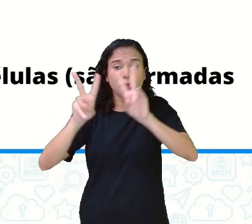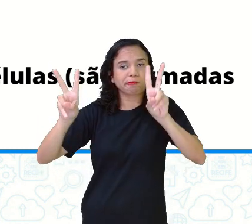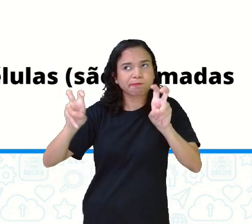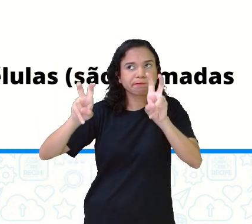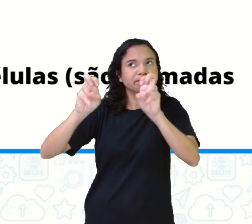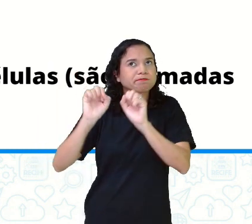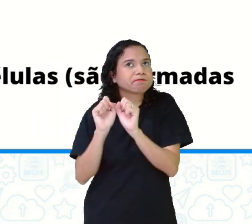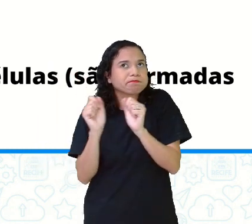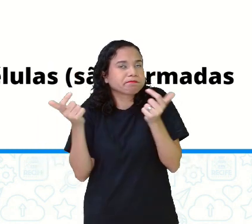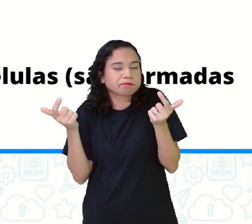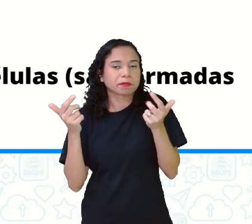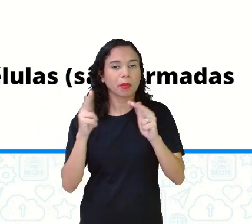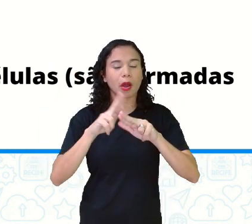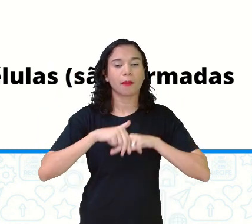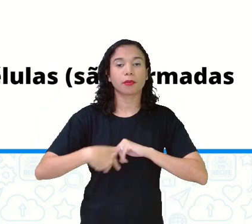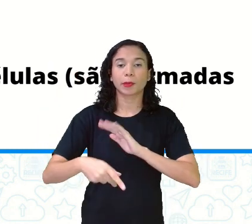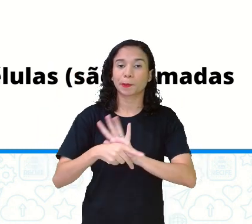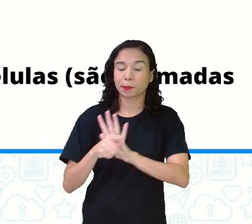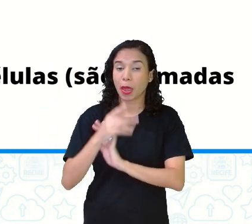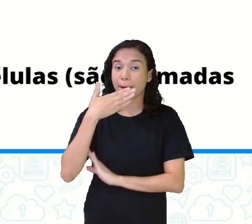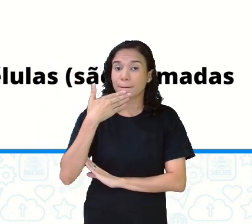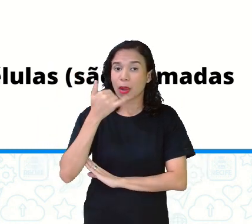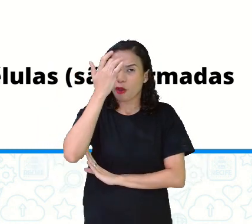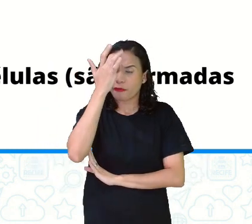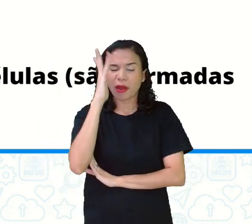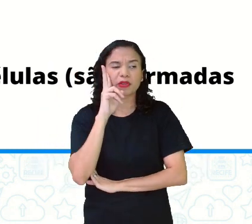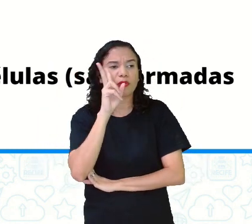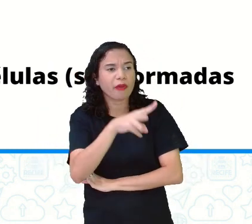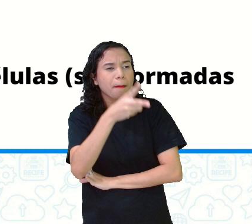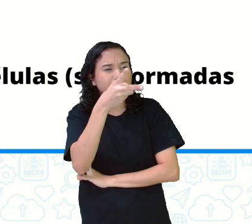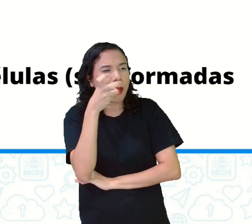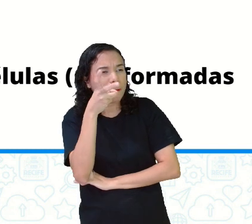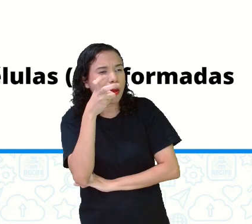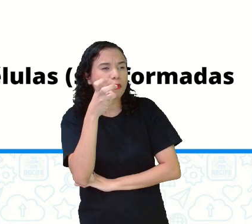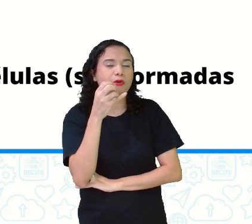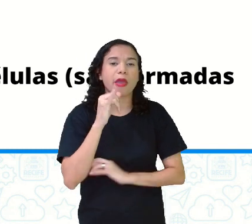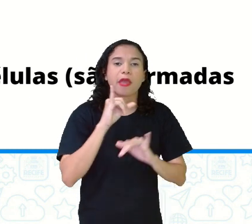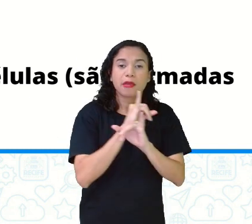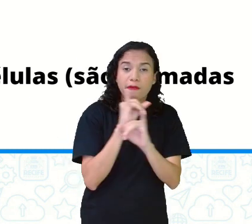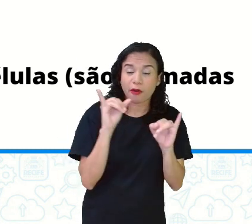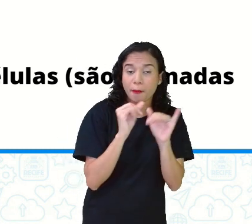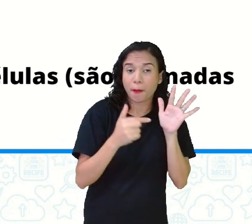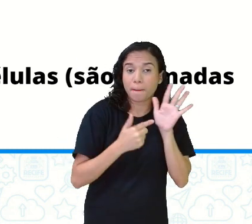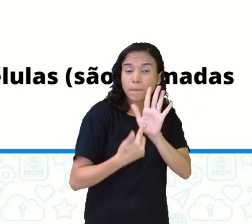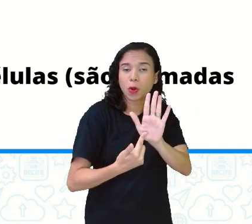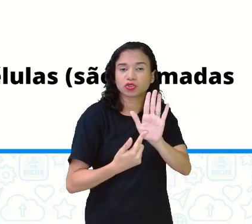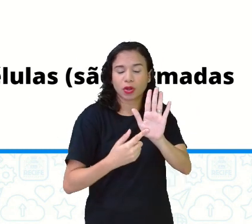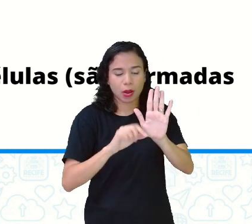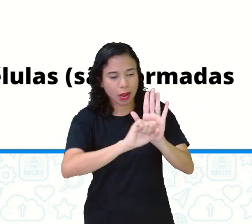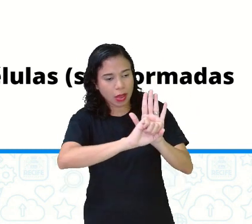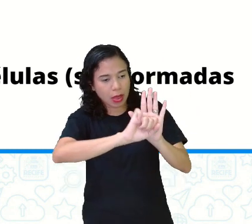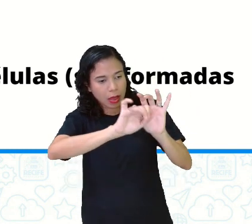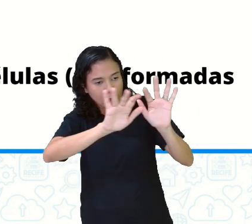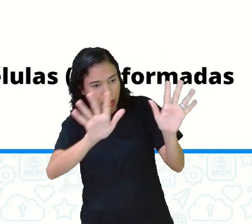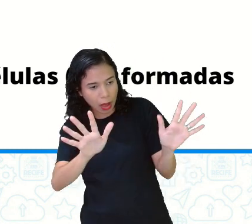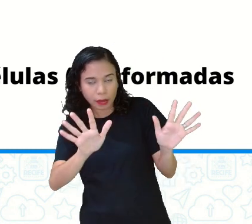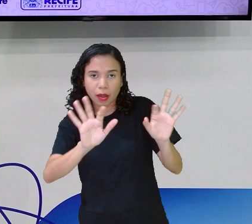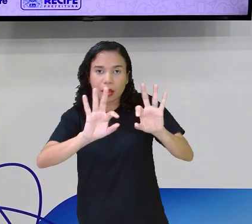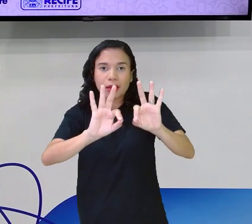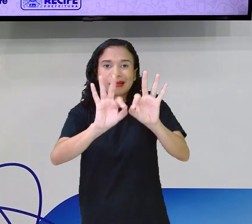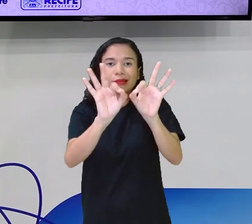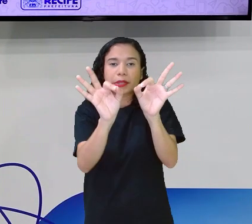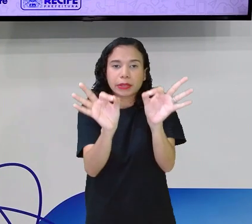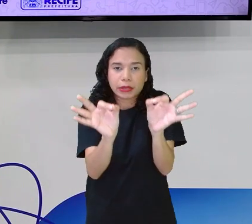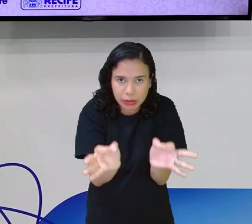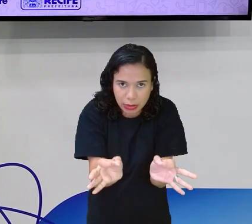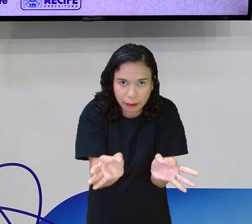assunto. A tabela facilita a interpretação de informações, porque apresenta os dados de maneira